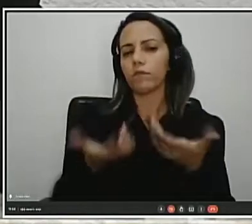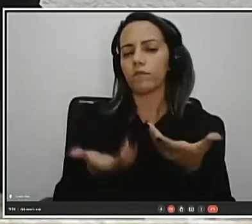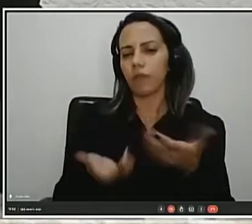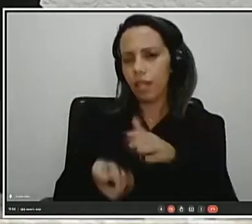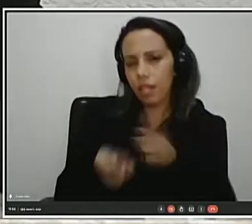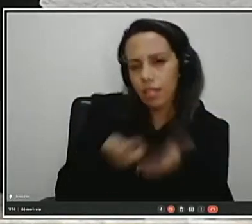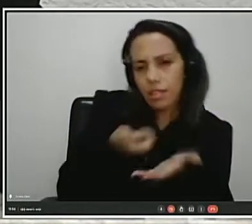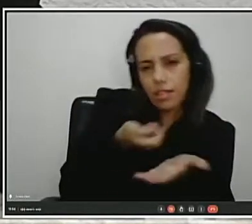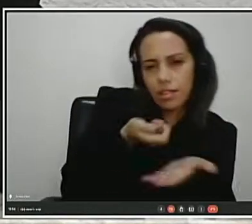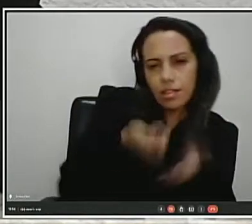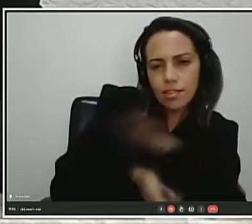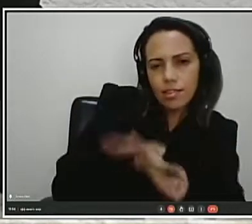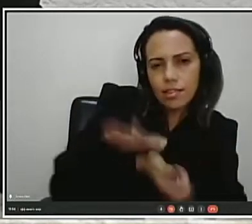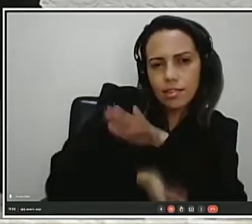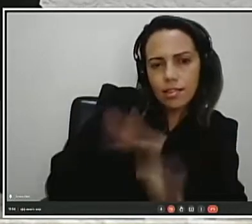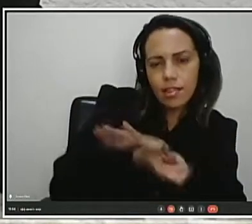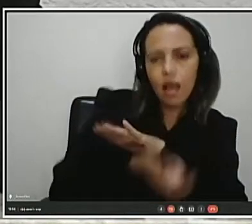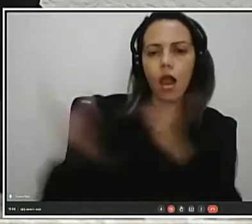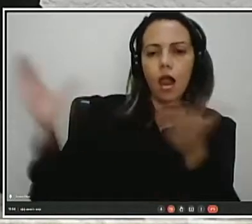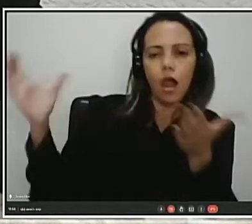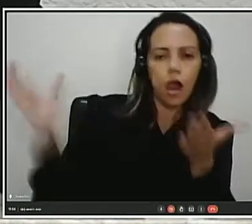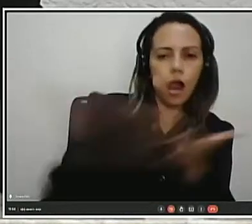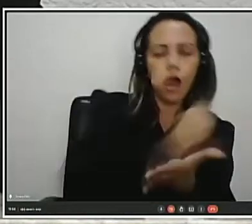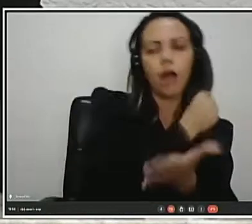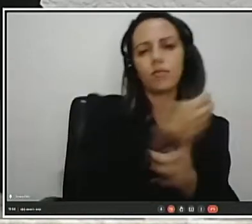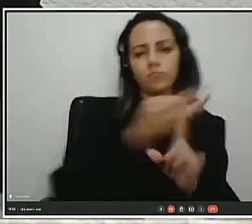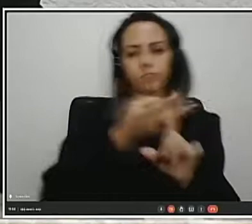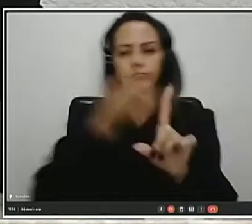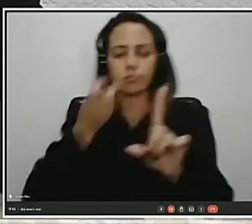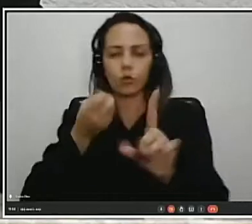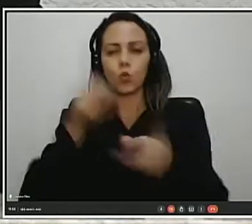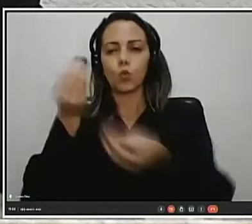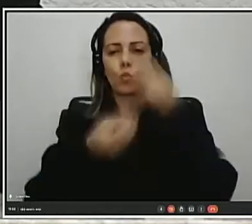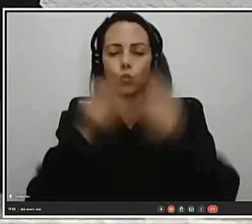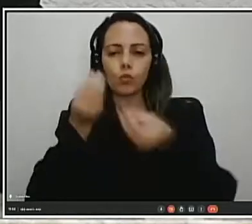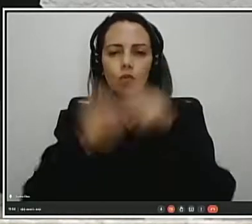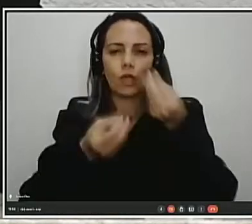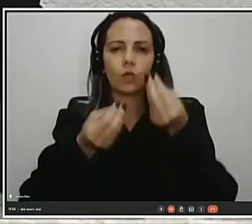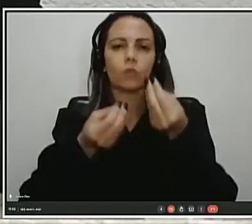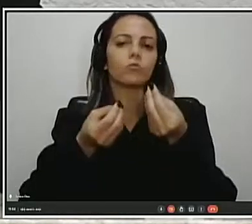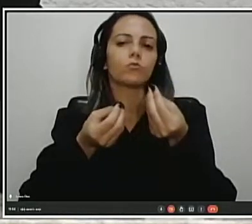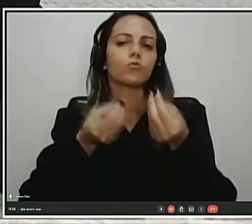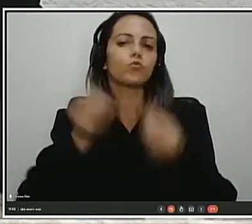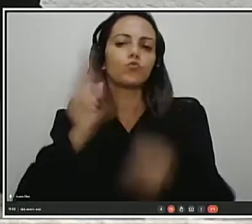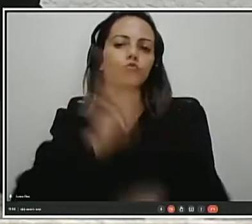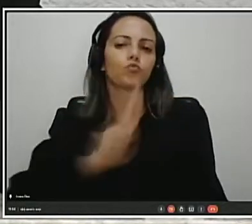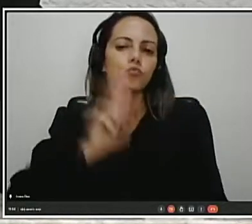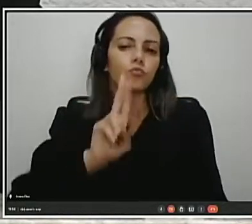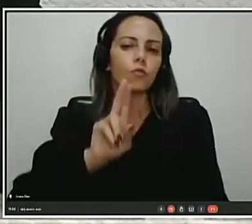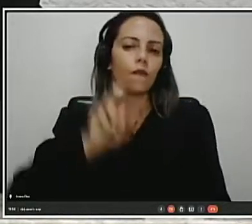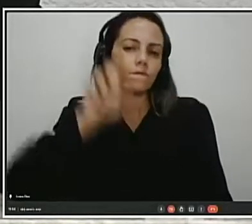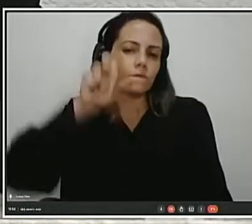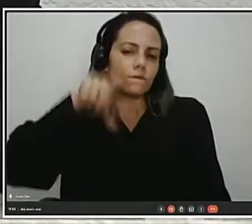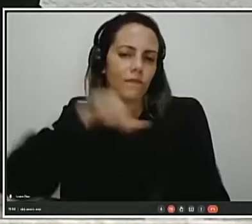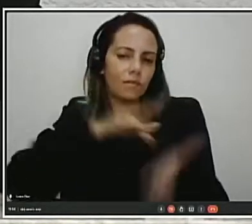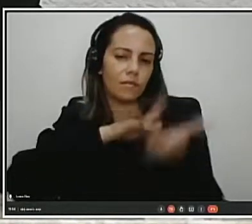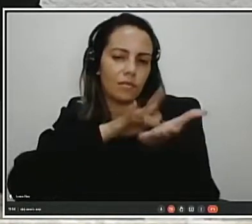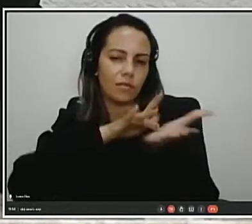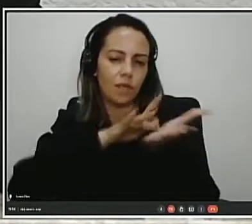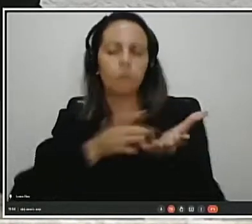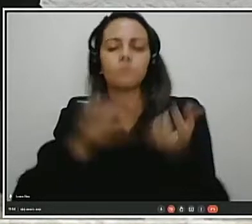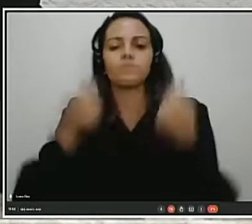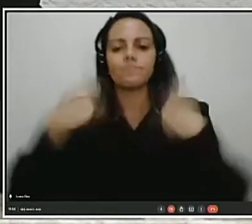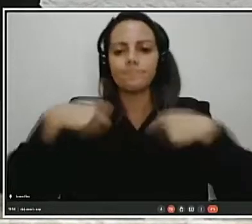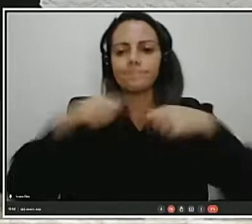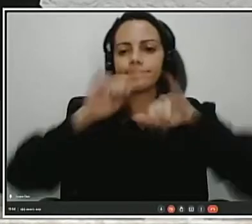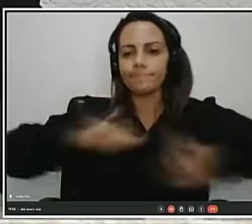que vem se acentuando nos últimos meses. Sendo assim, é necessário que elabore uma campanha de comunicação a fim de evitar